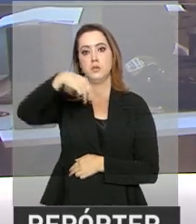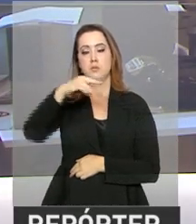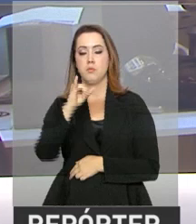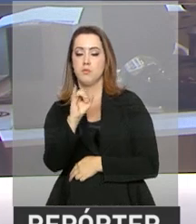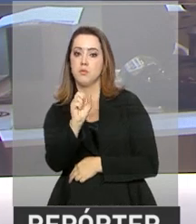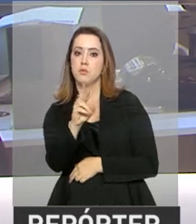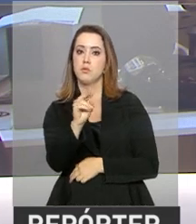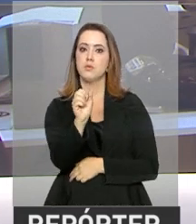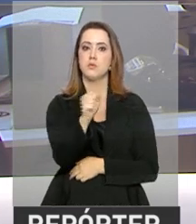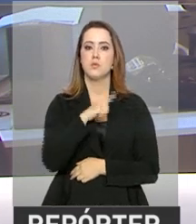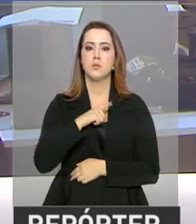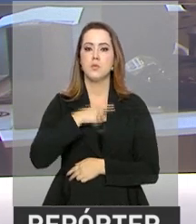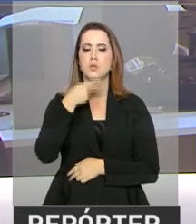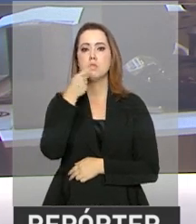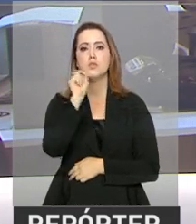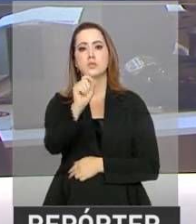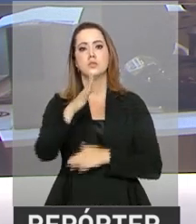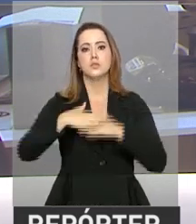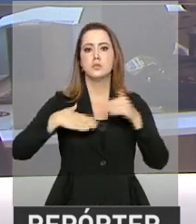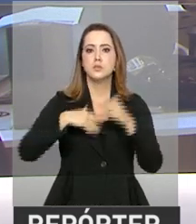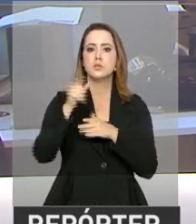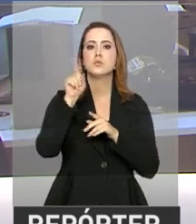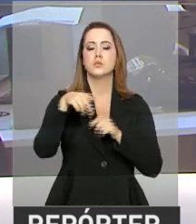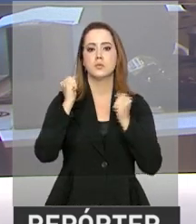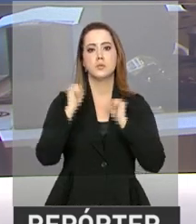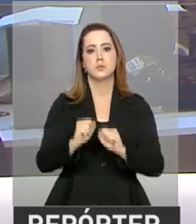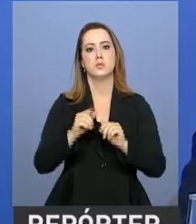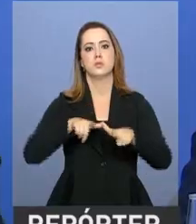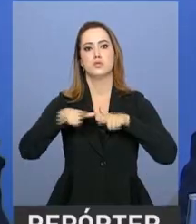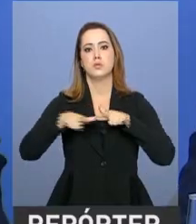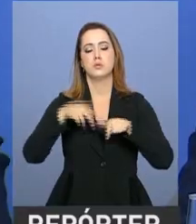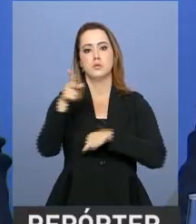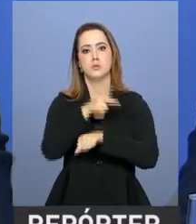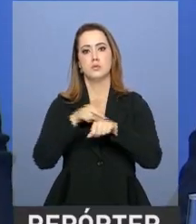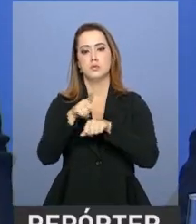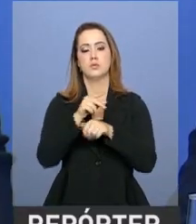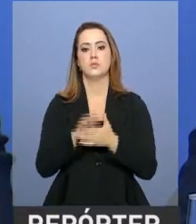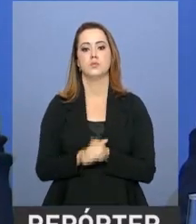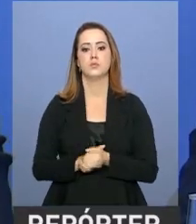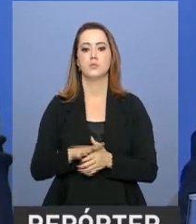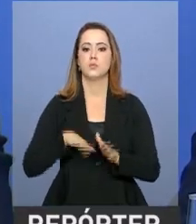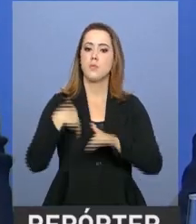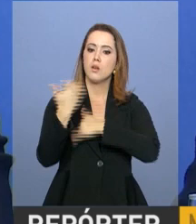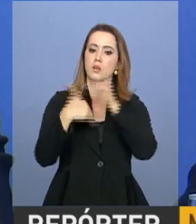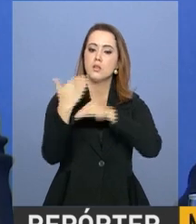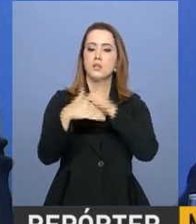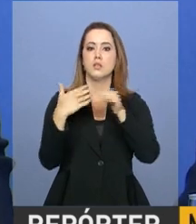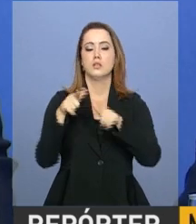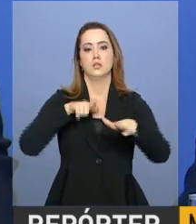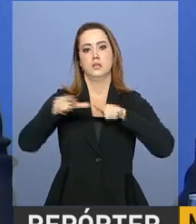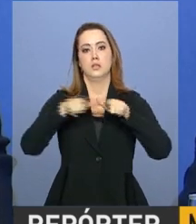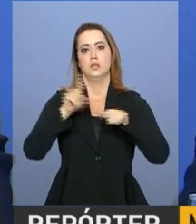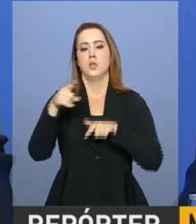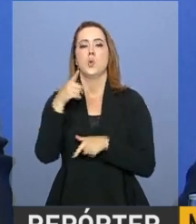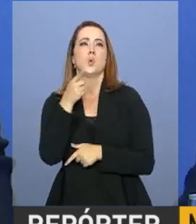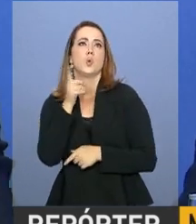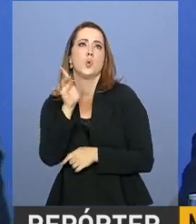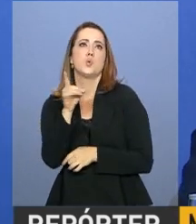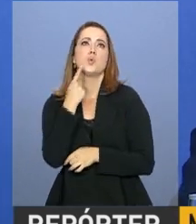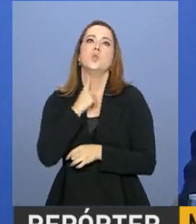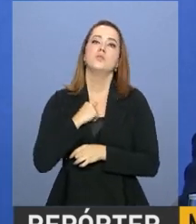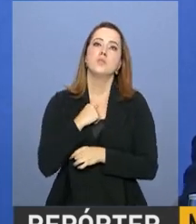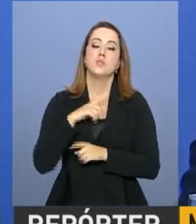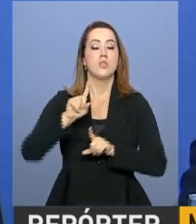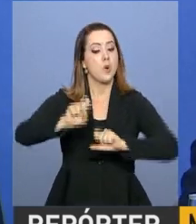são necessárias para garantir a geração de empregos no país. Gerar emprego não é um ato de vontade. Gerar emprego é